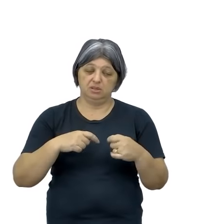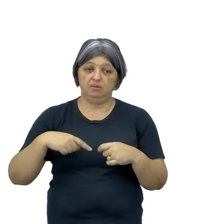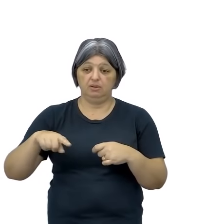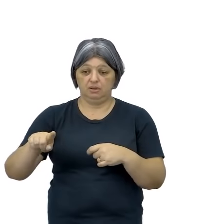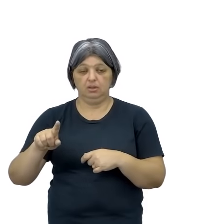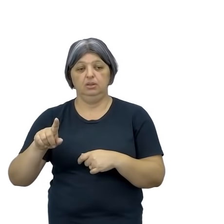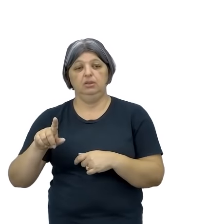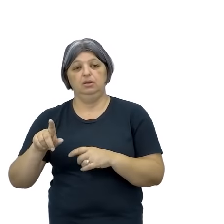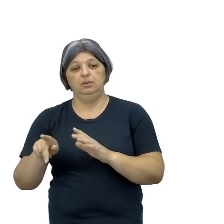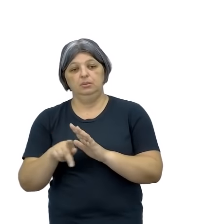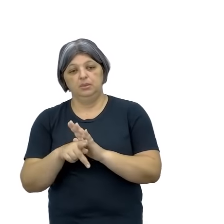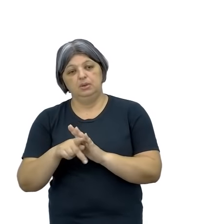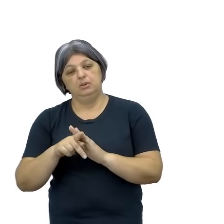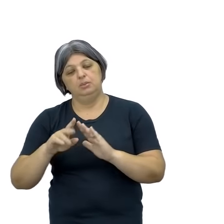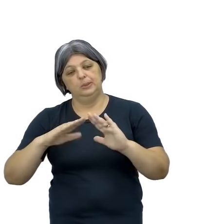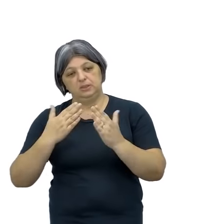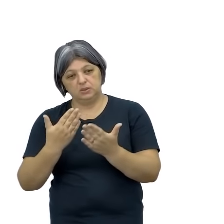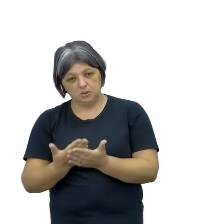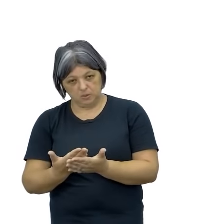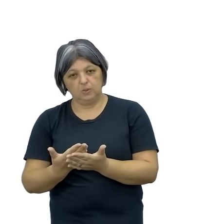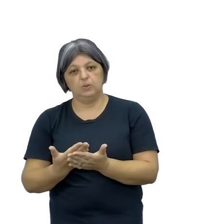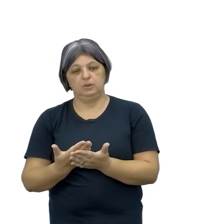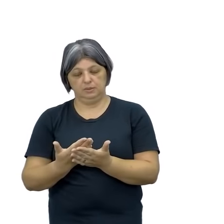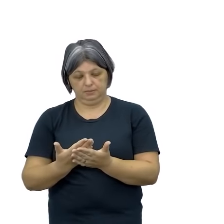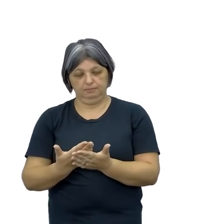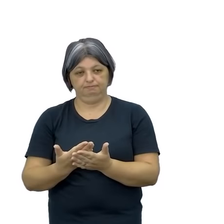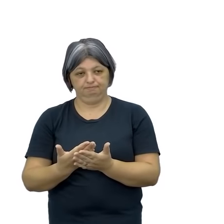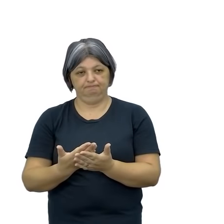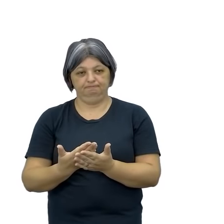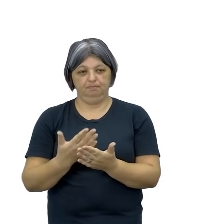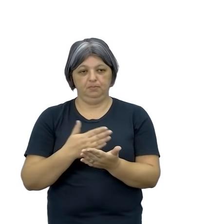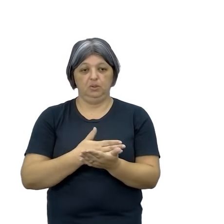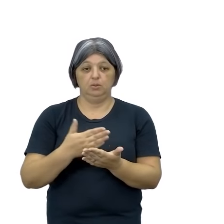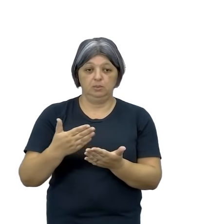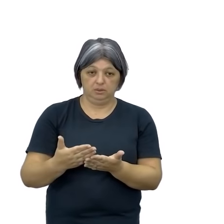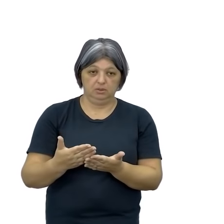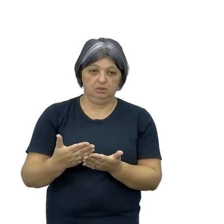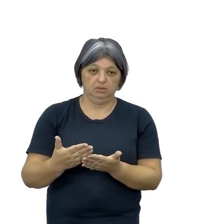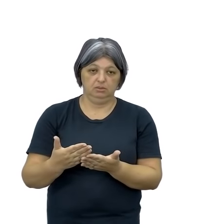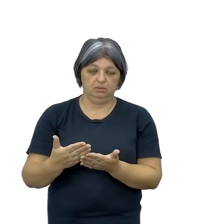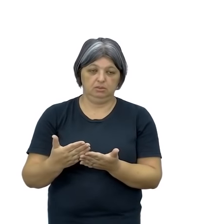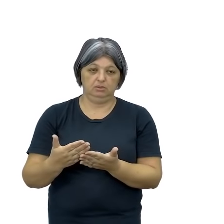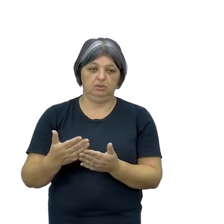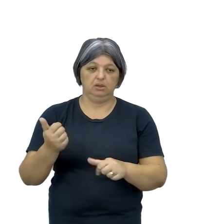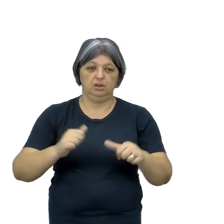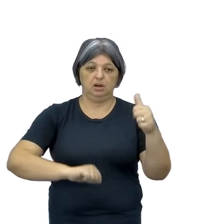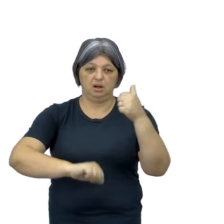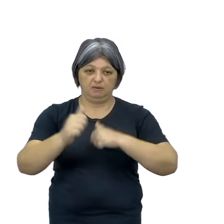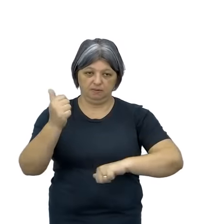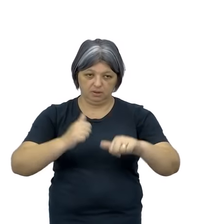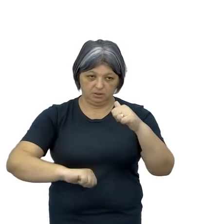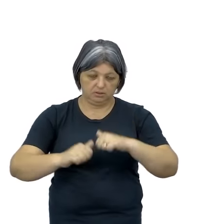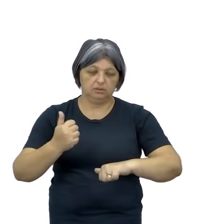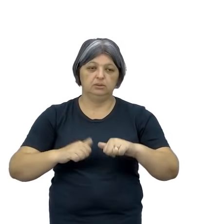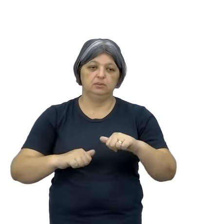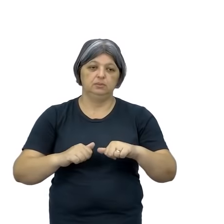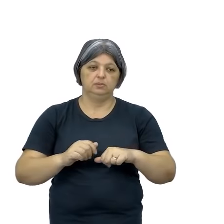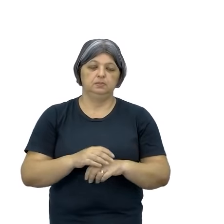pegar a impressão dessa ADE, né? E a partir dessa ADE, dessa avaliação diagnóstica de